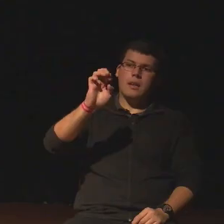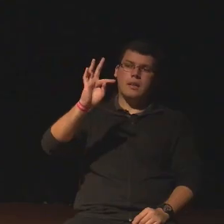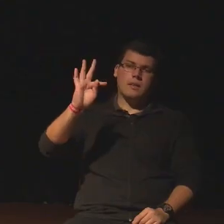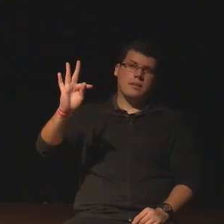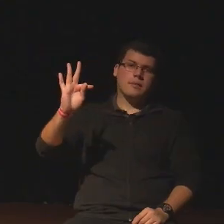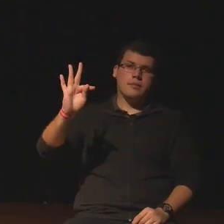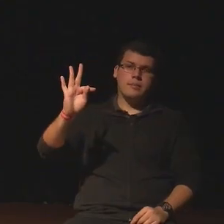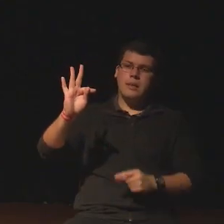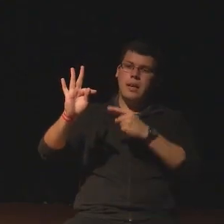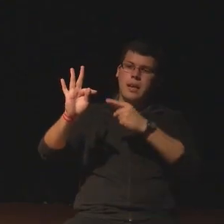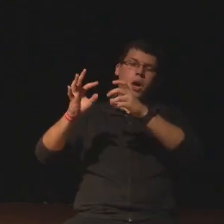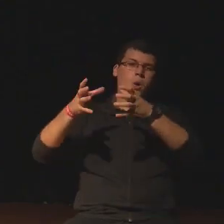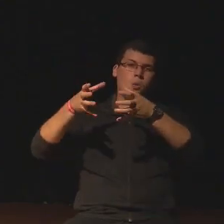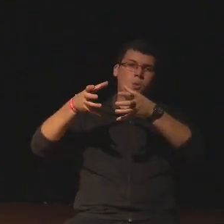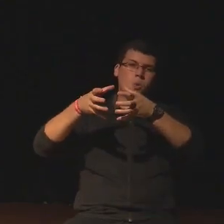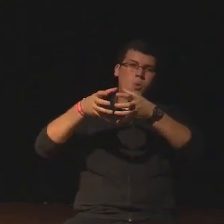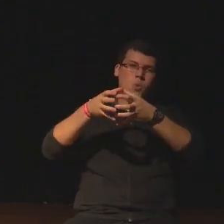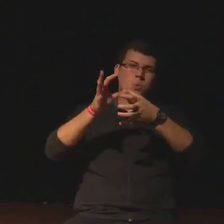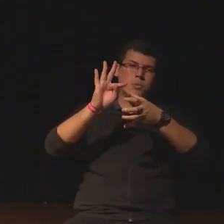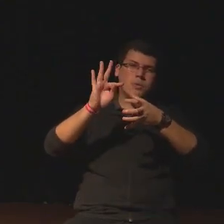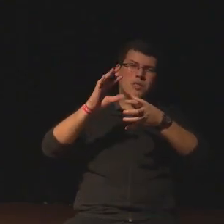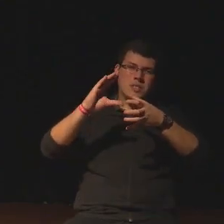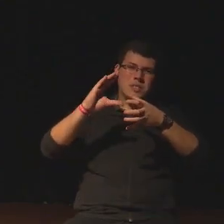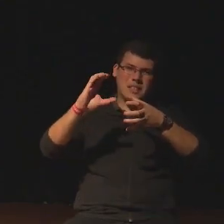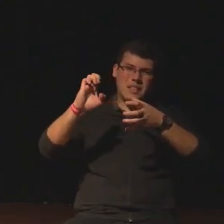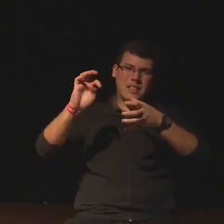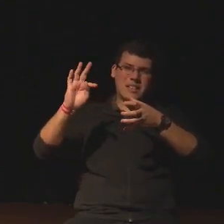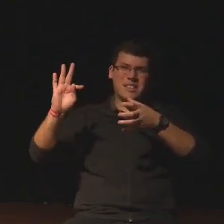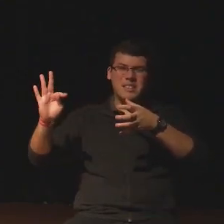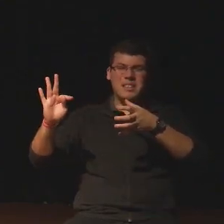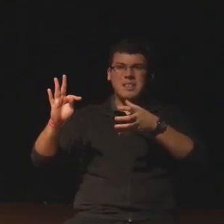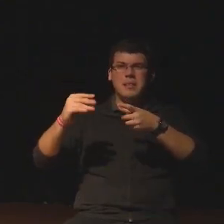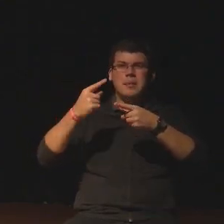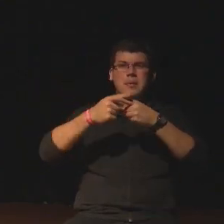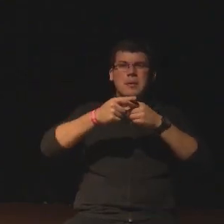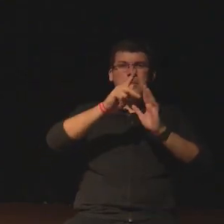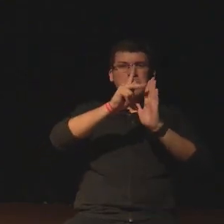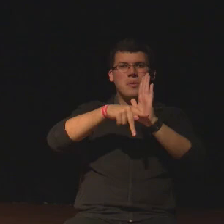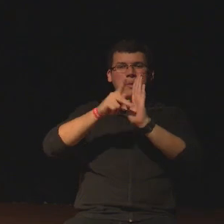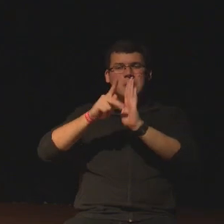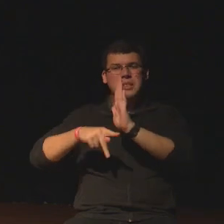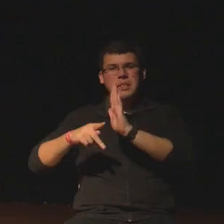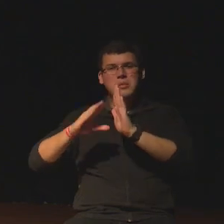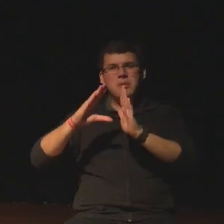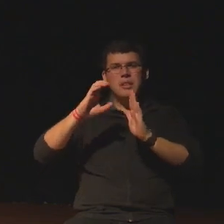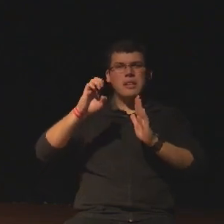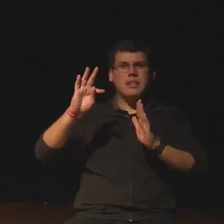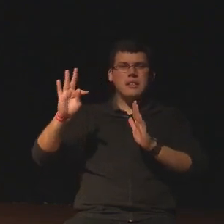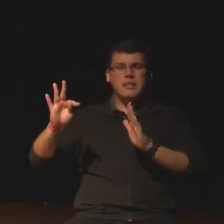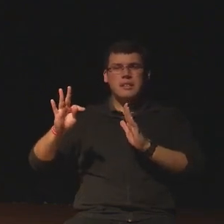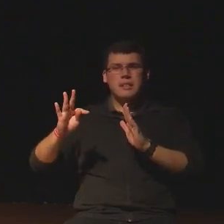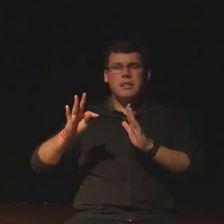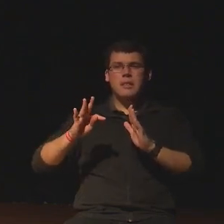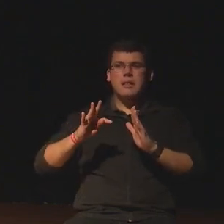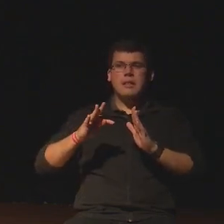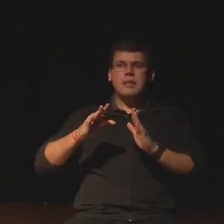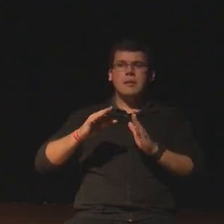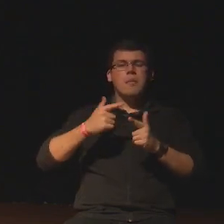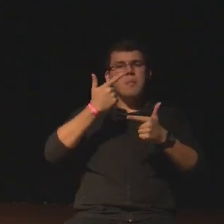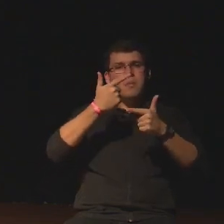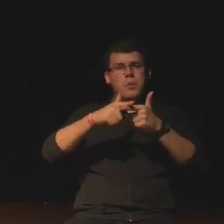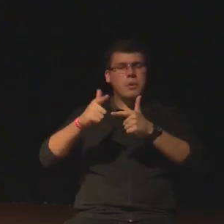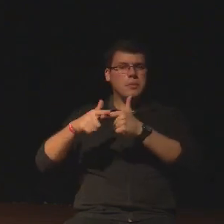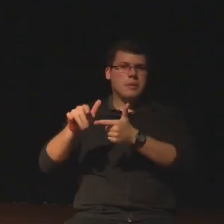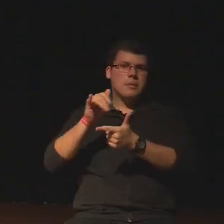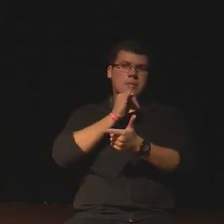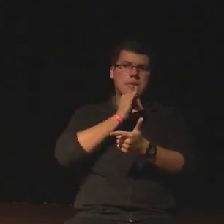que em todo esse projeto a CET participou muito pouco. Um problema, por